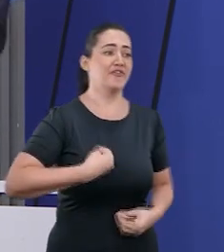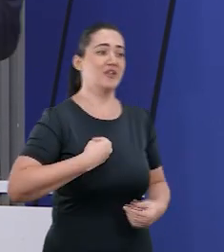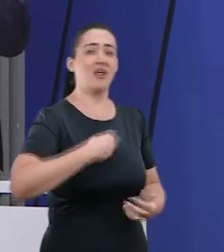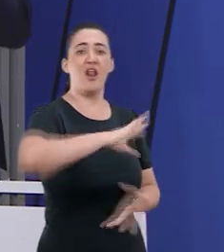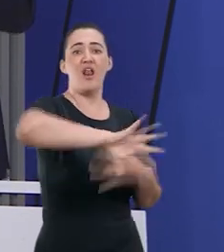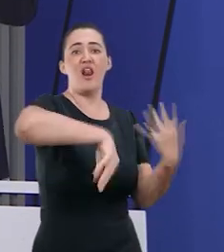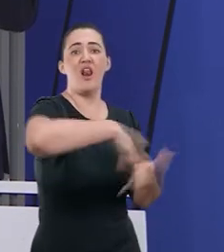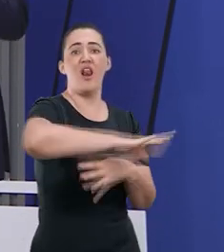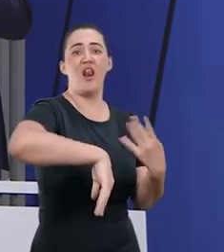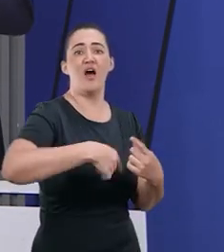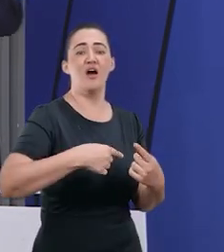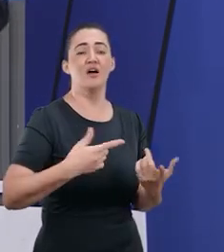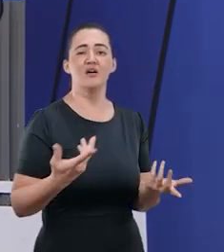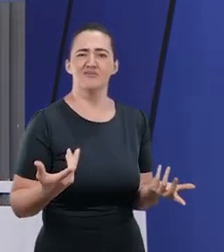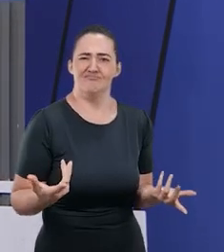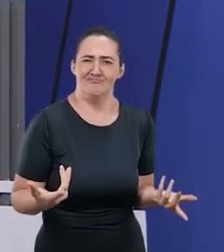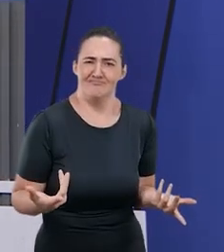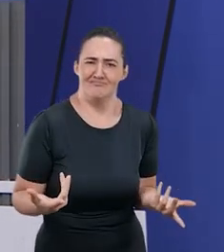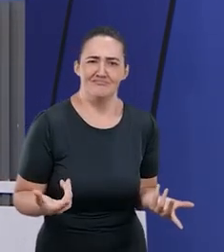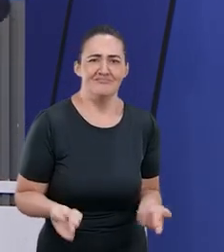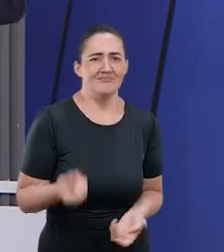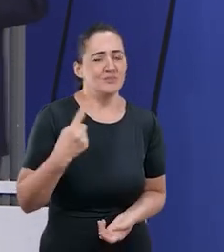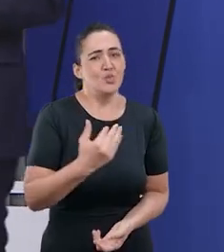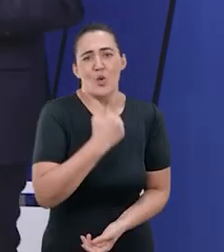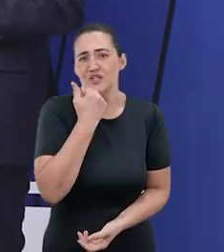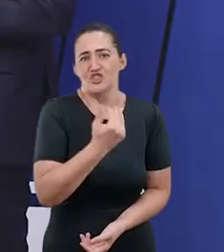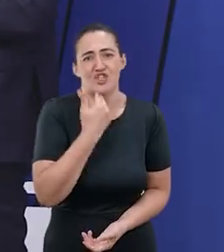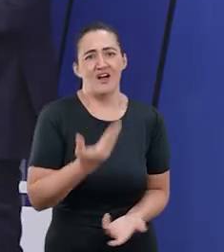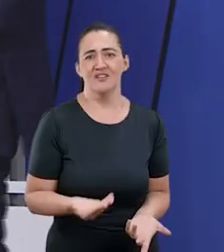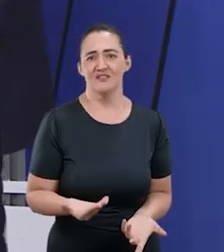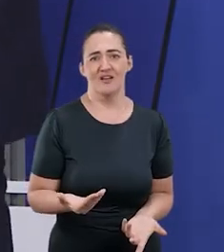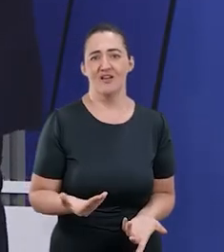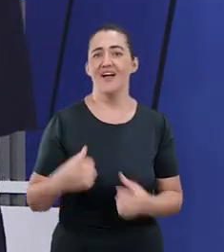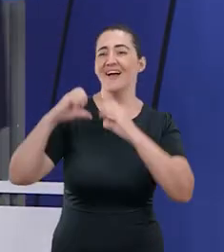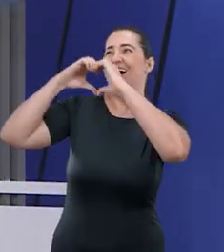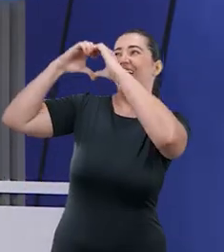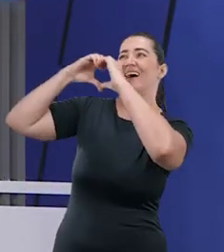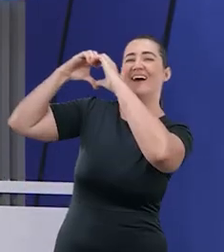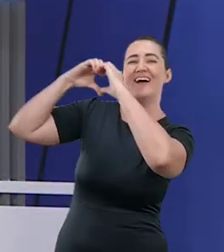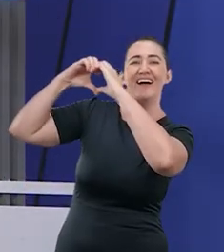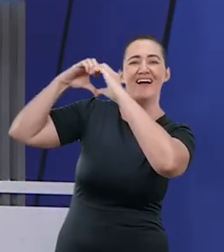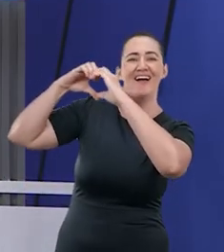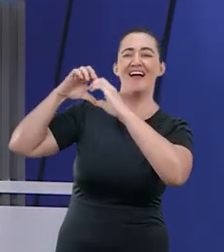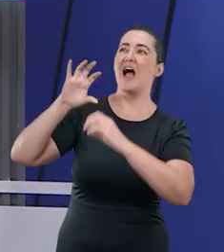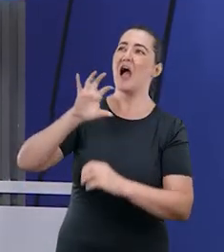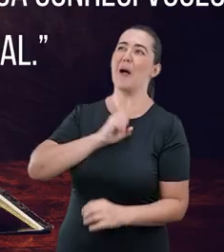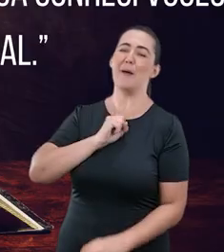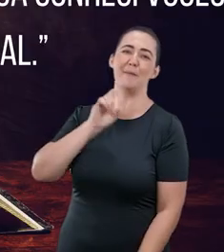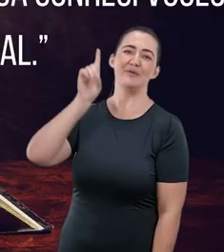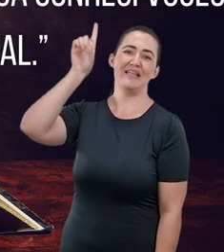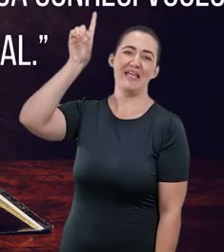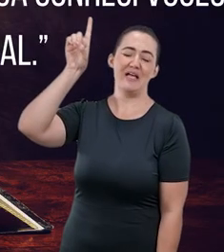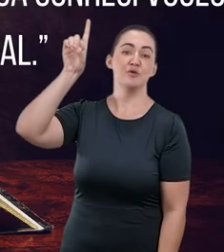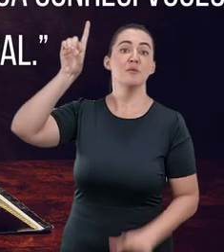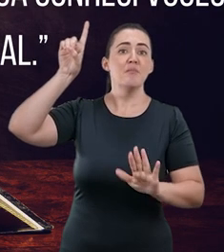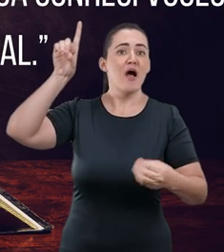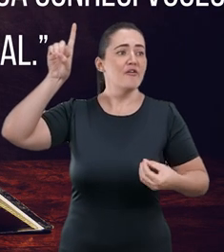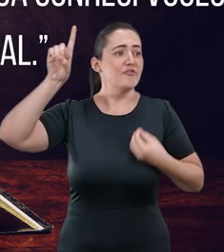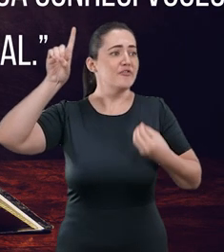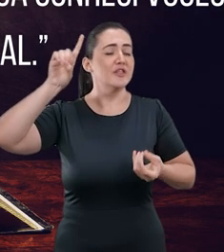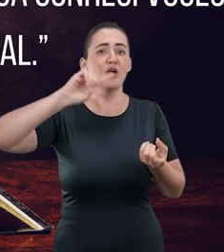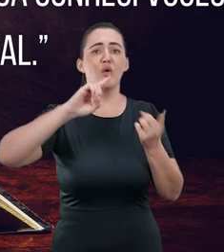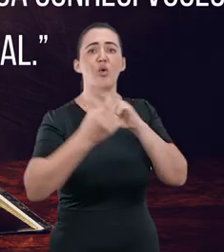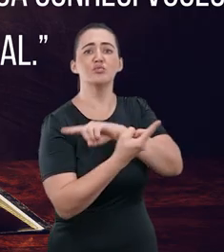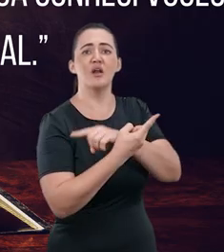Então eu preciso abraçar essa verdade e viver de acordo com a verdade. Porque dizer Senhor, Senhor, não adianta nada. Ó. Muitos vão